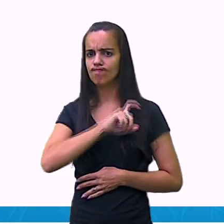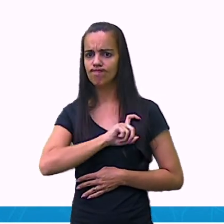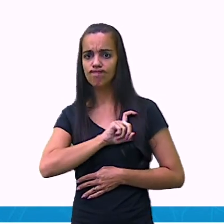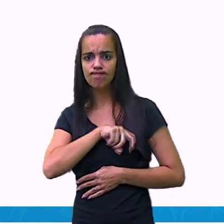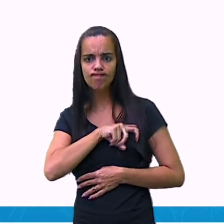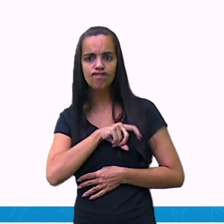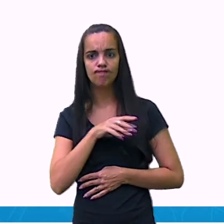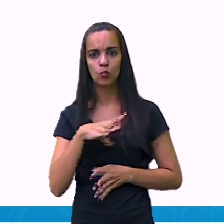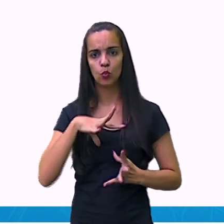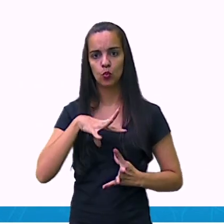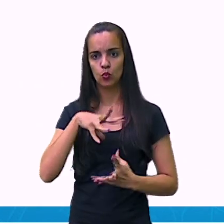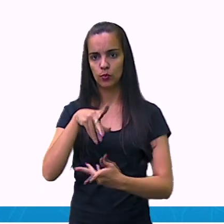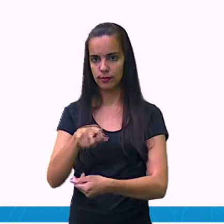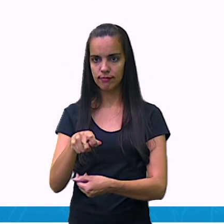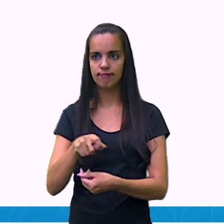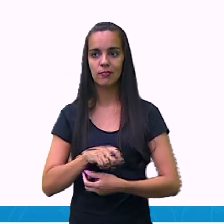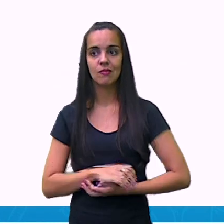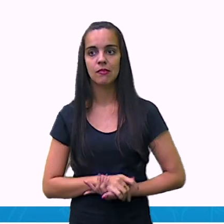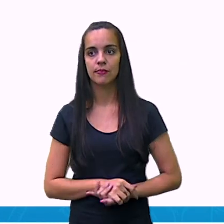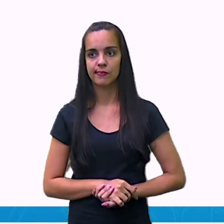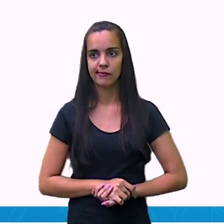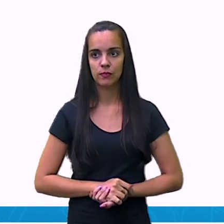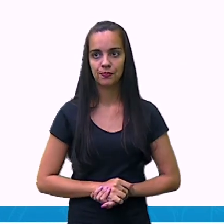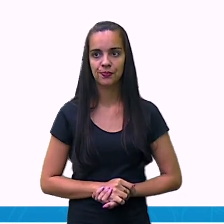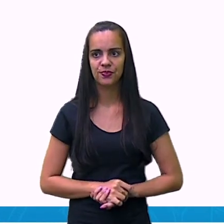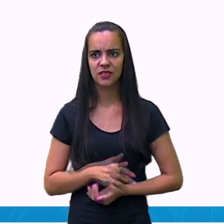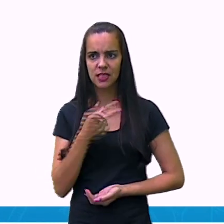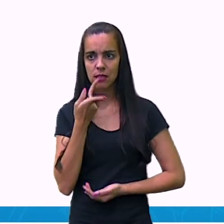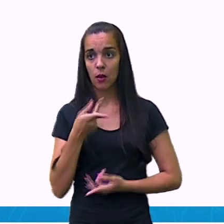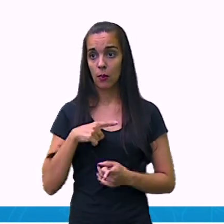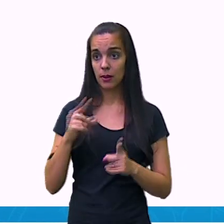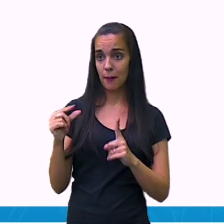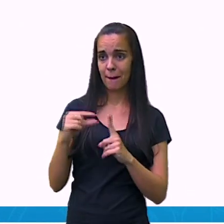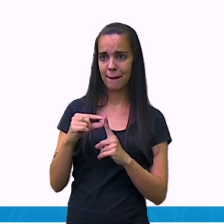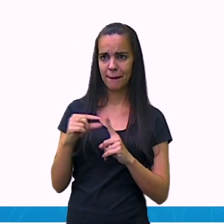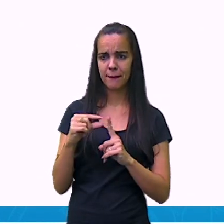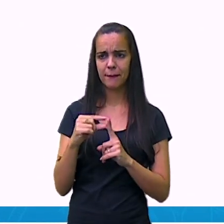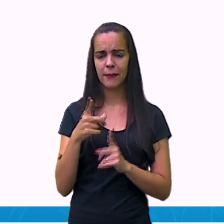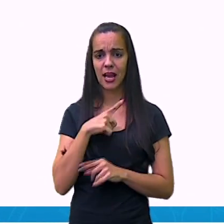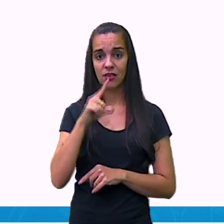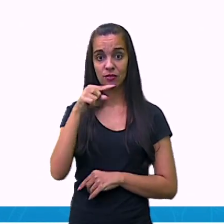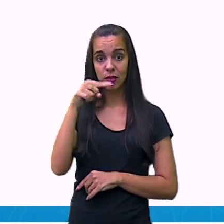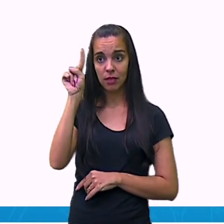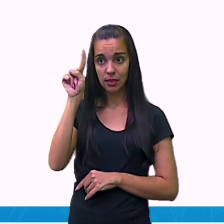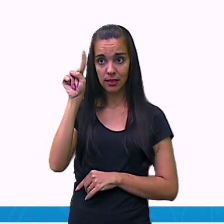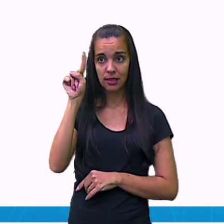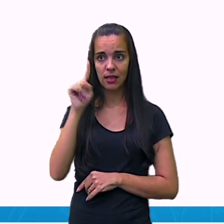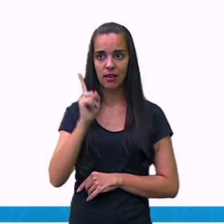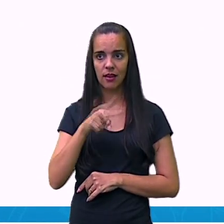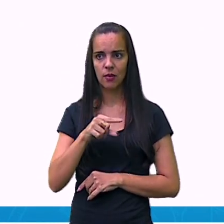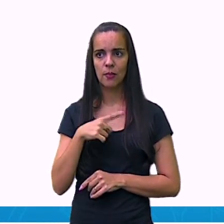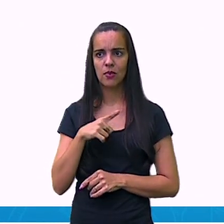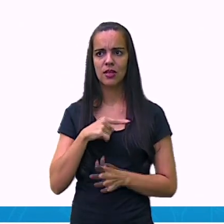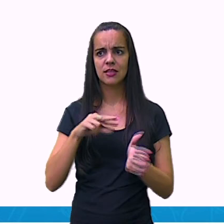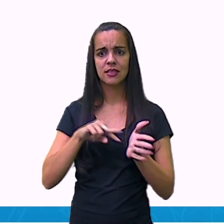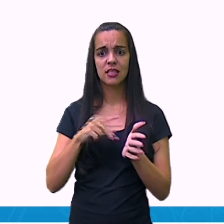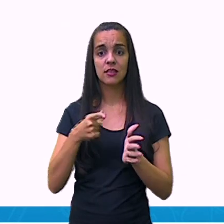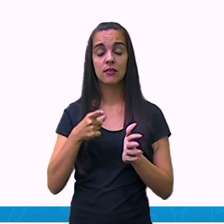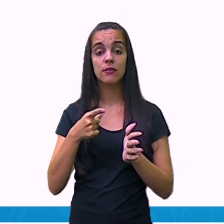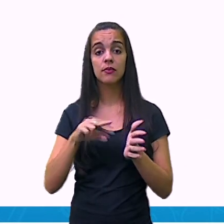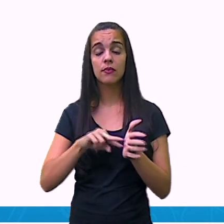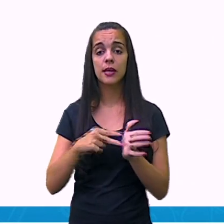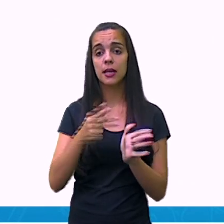más no mundo. Então, quando a palavra mas tiver acento agudo, quer dizer que ela é o plural